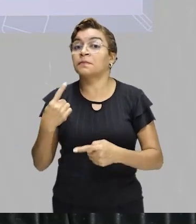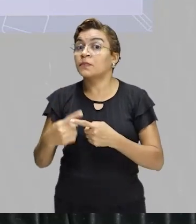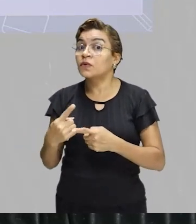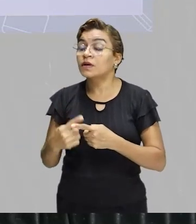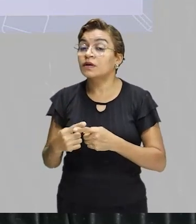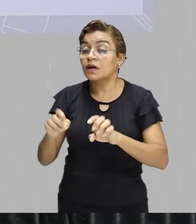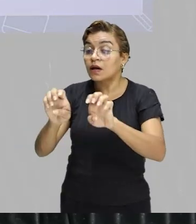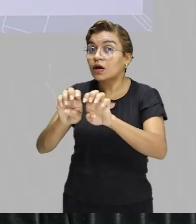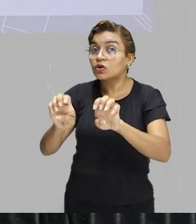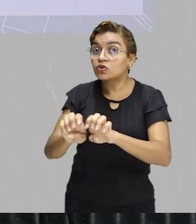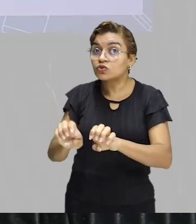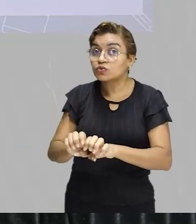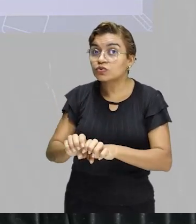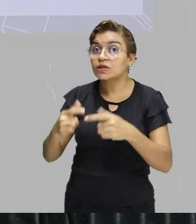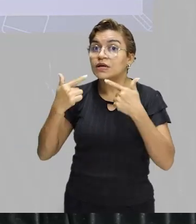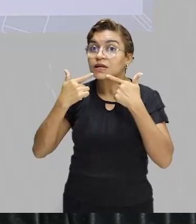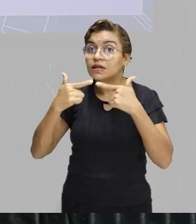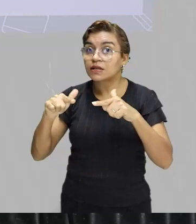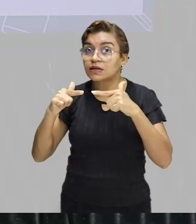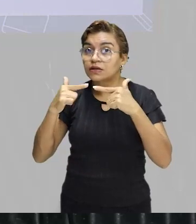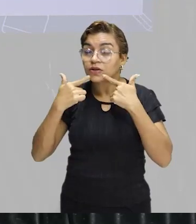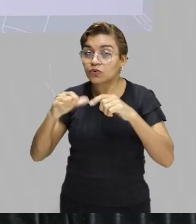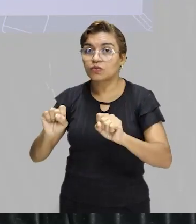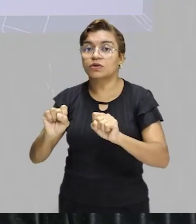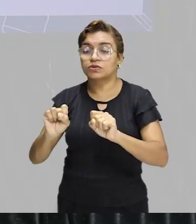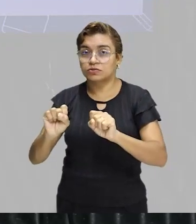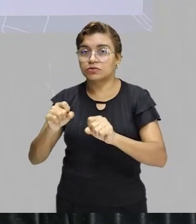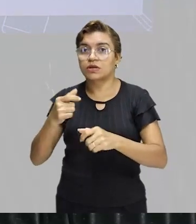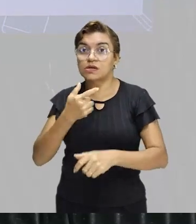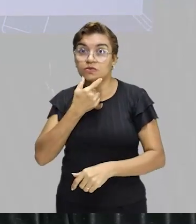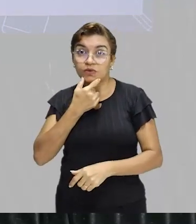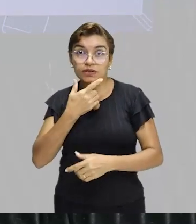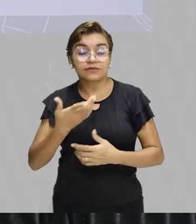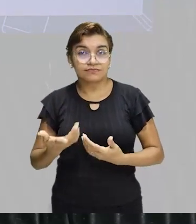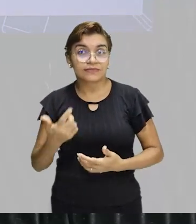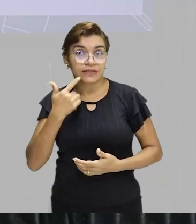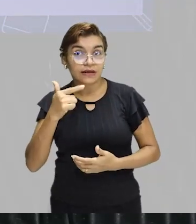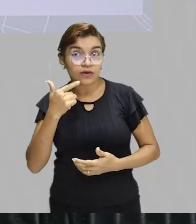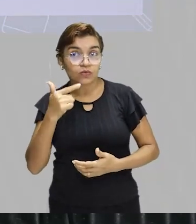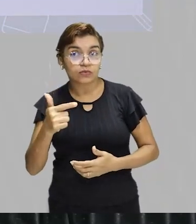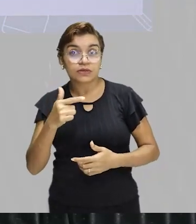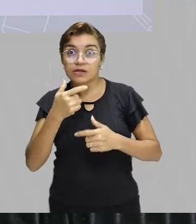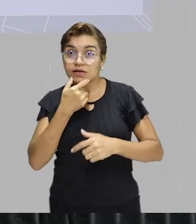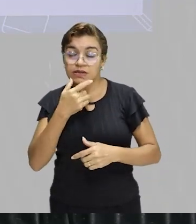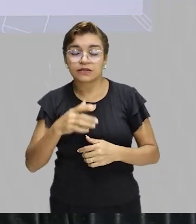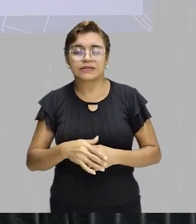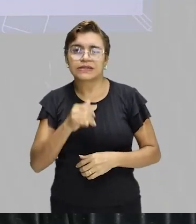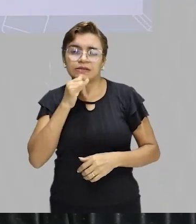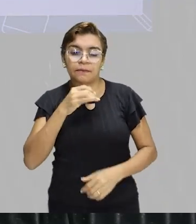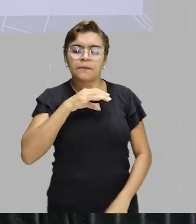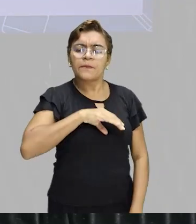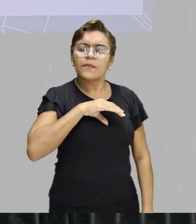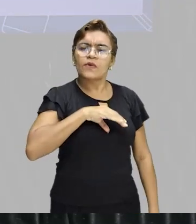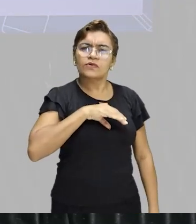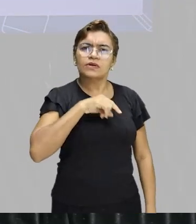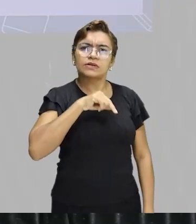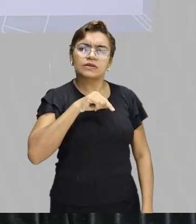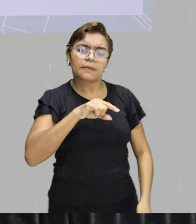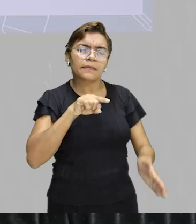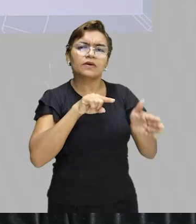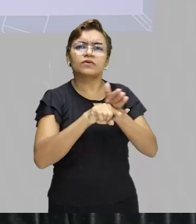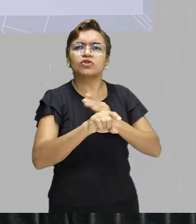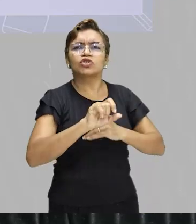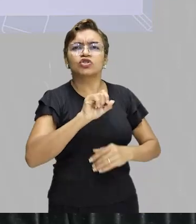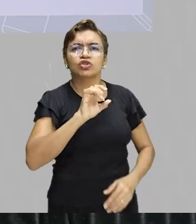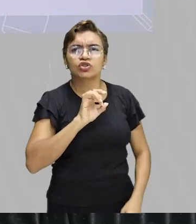da estrutura linguística do idioma que nós estamos estudando. Por que no português, por exemplo, nós fazemos a pergunta só